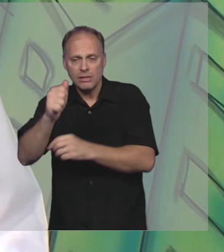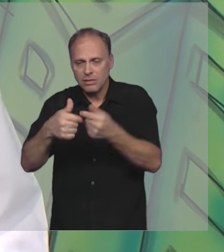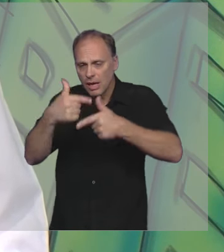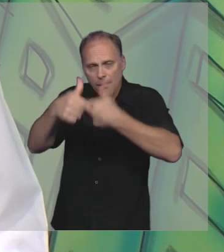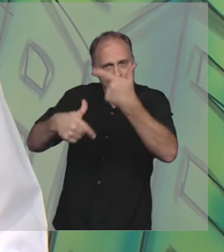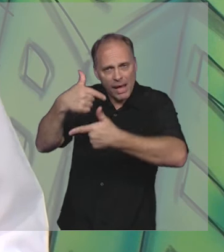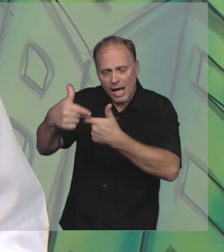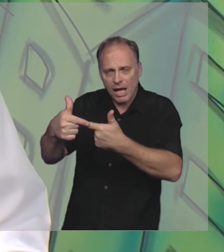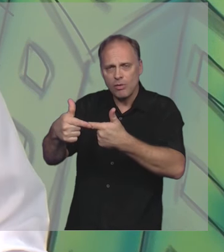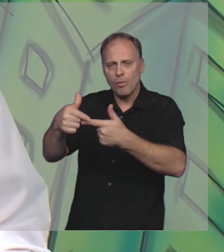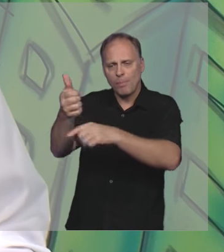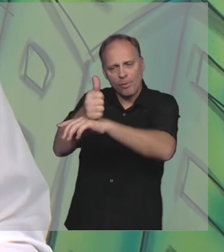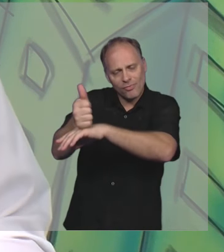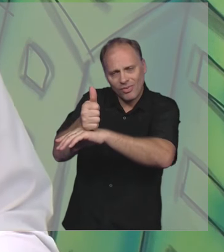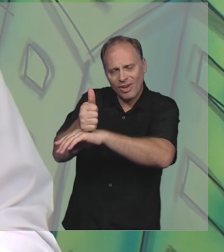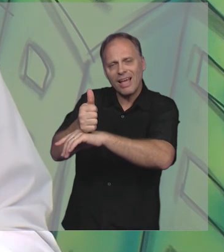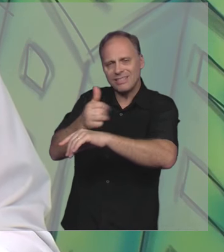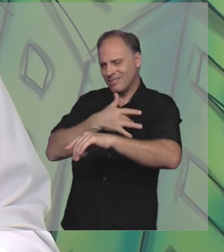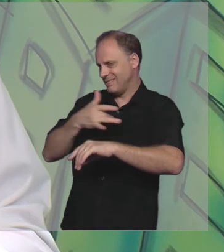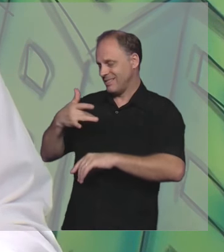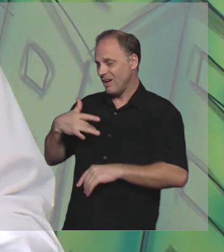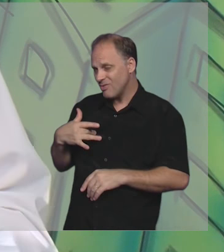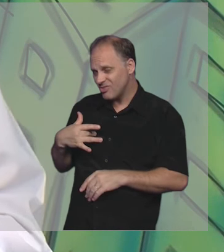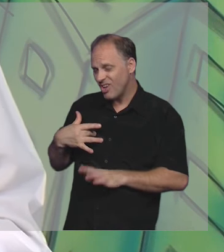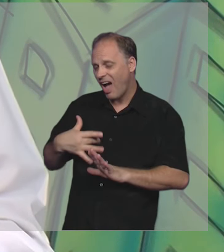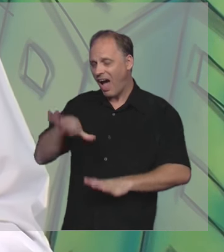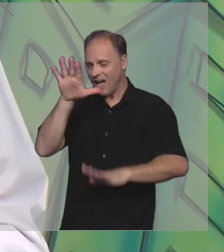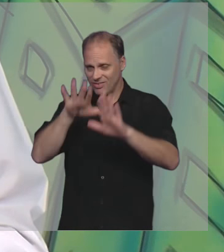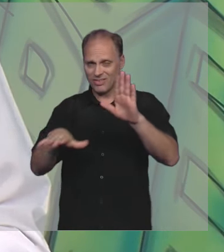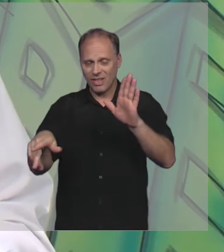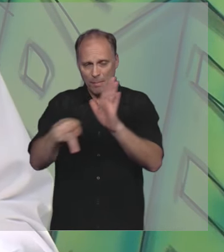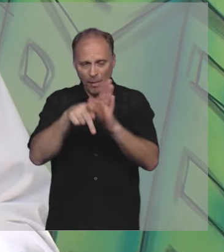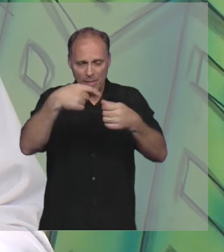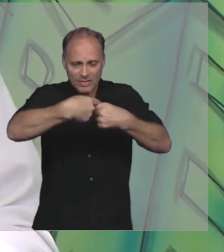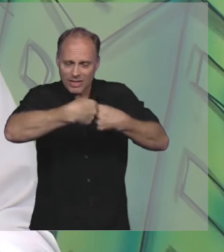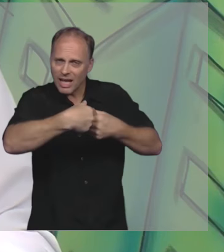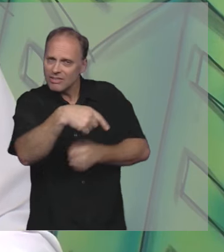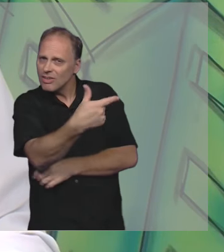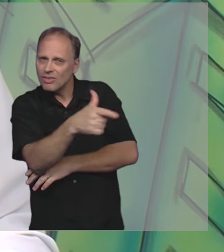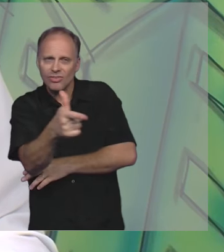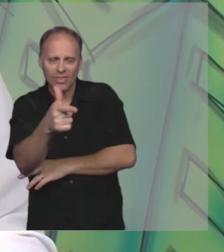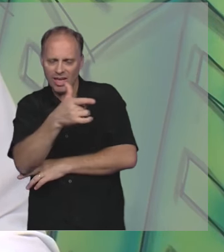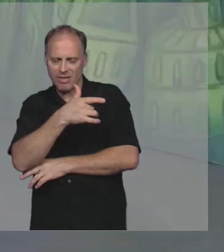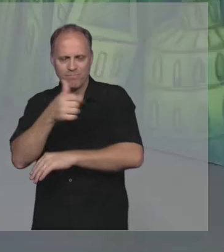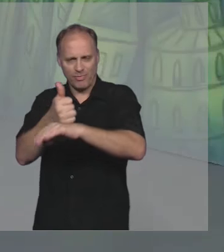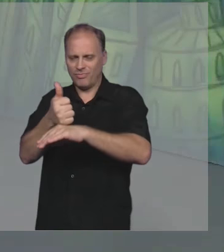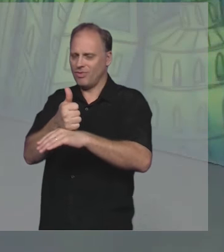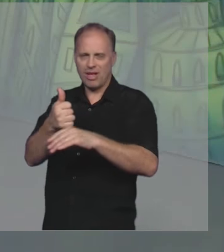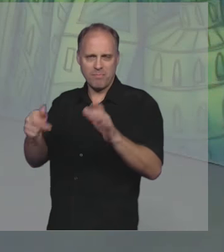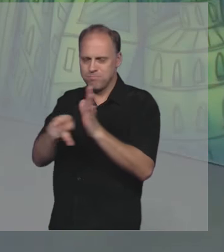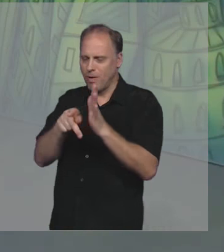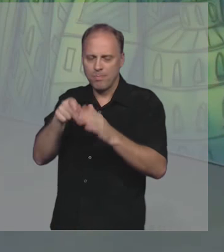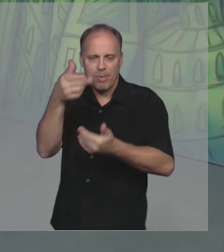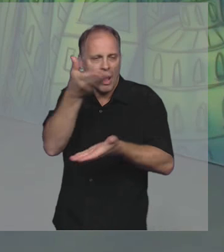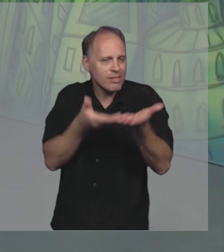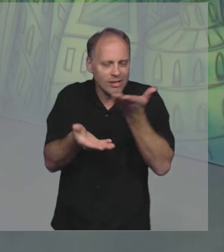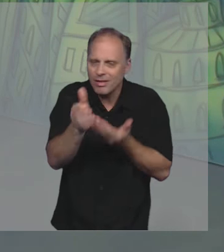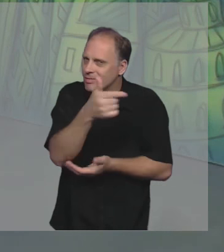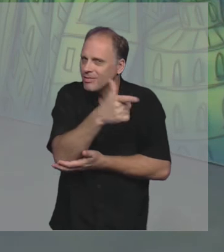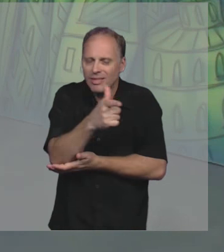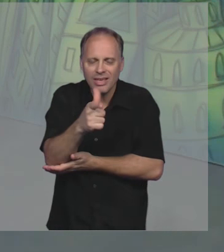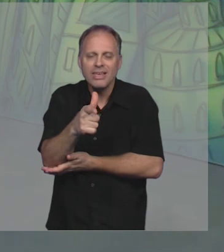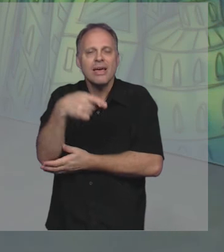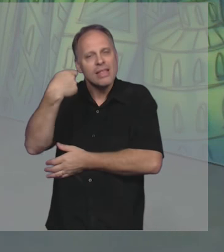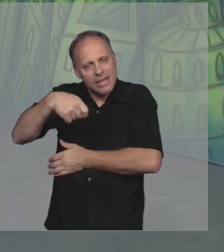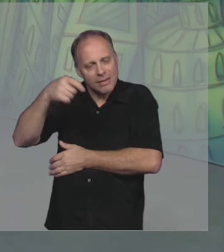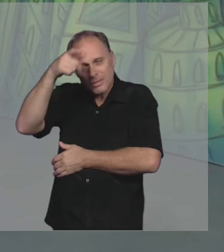um serviço de saúde. Muitas vezes as pessoas nas suas cidades ela não têm a oferta de saúde que elas precisam para isso e elas